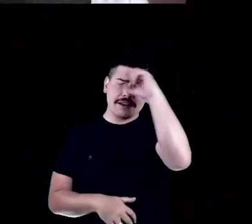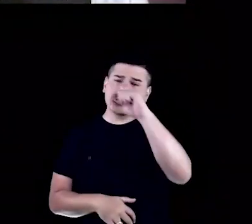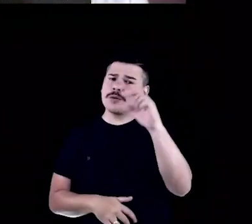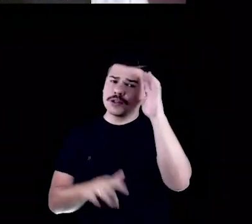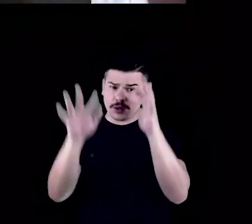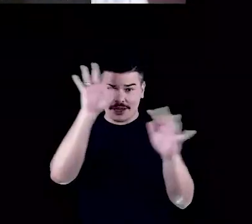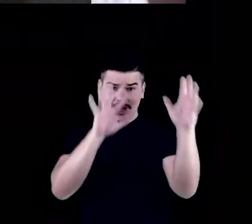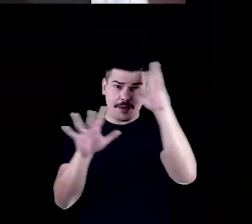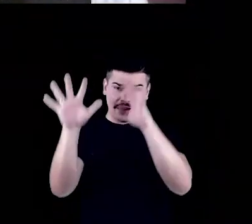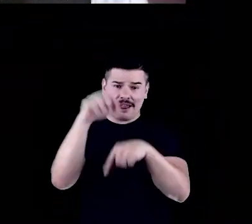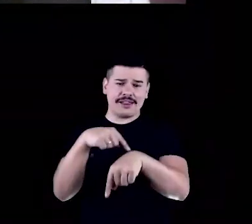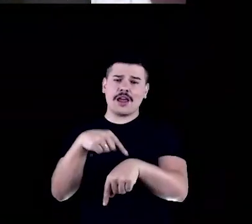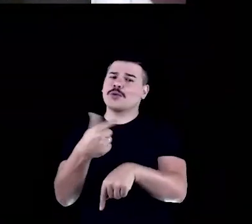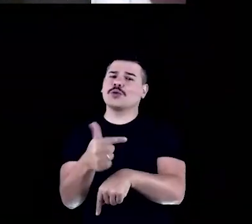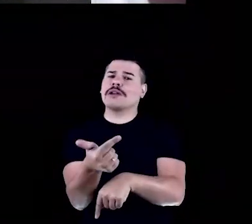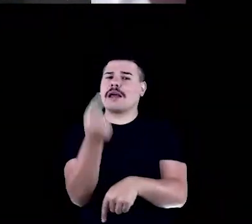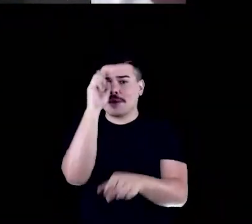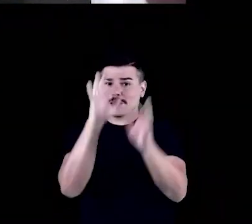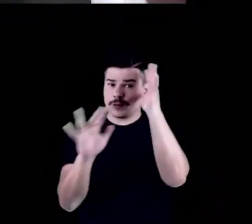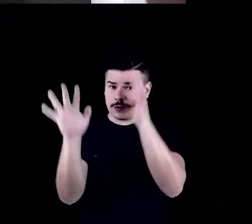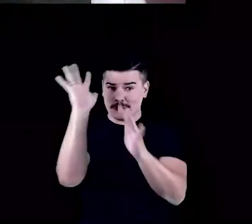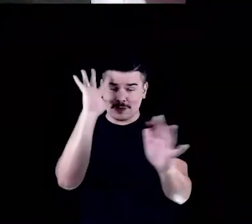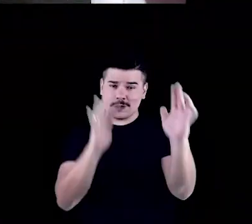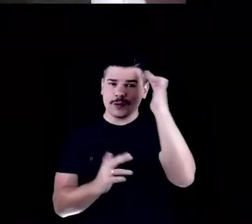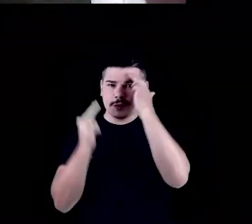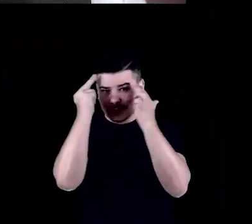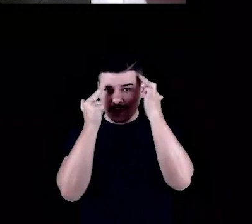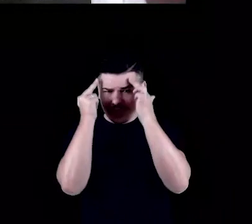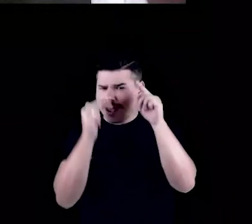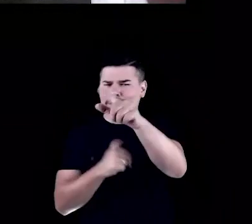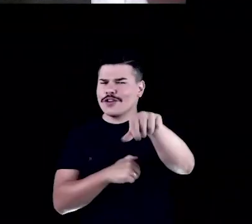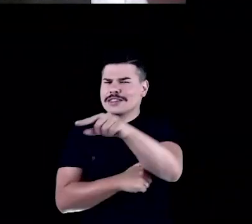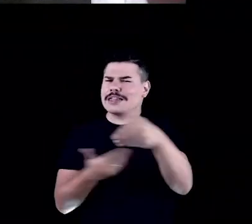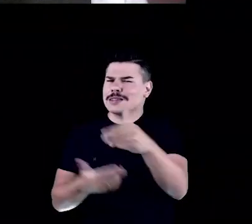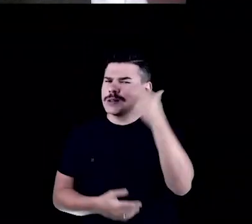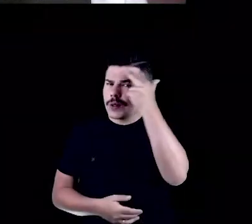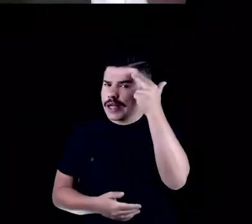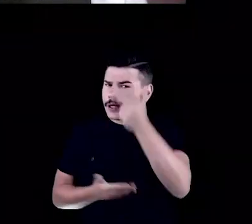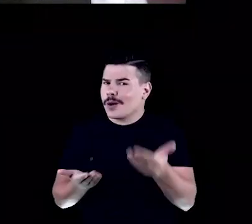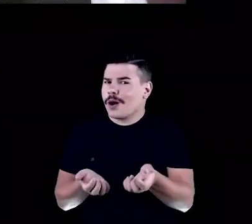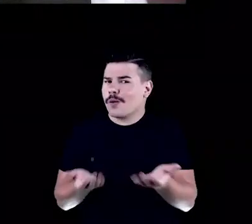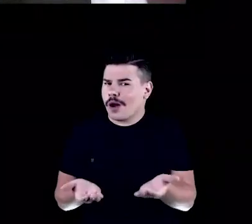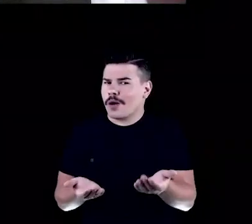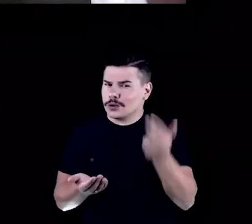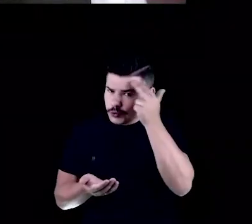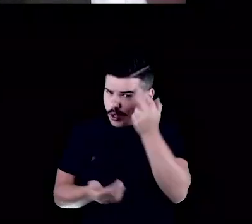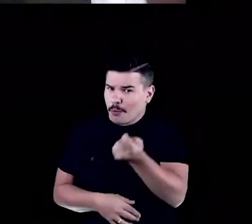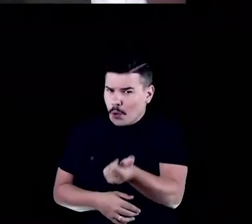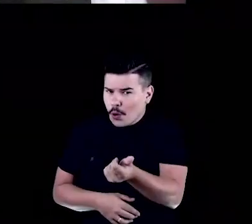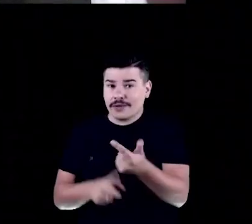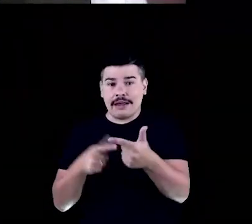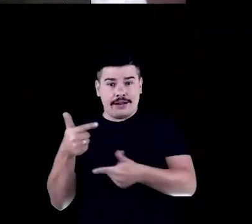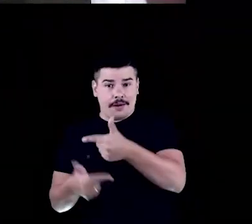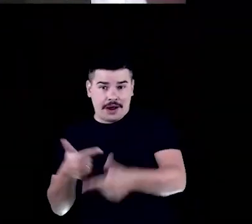sonhando. Porque elas estavam sem tempo de sonhar. E aí é isso, a gente vai entrando em questões, por exemplo, por que, que vocês estão sonhando pouco? Porque vocês